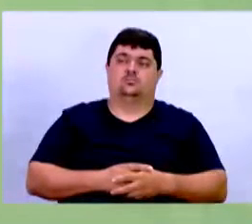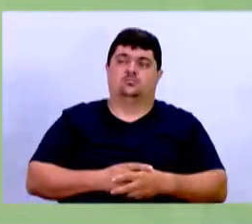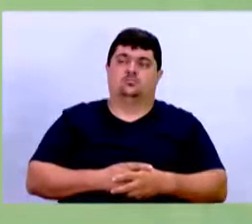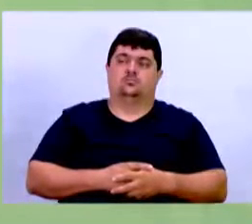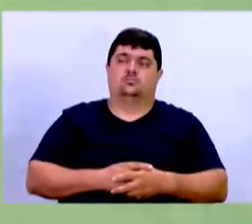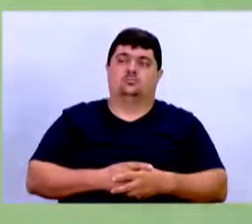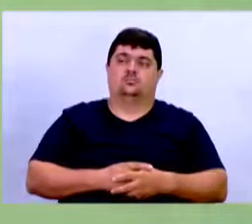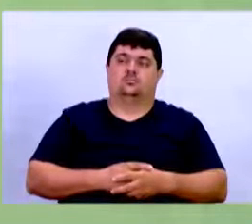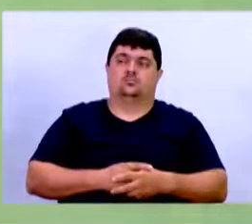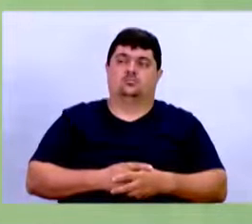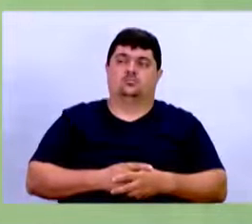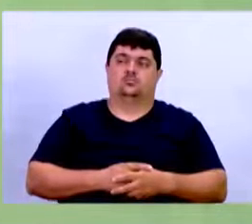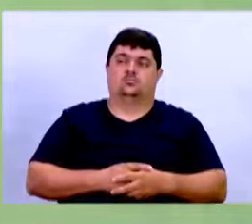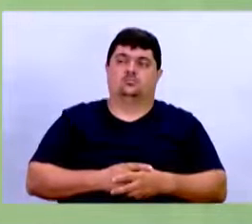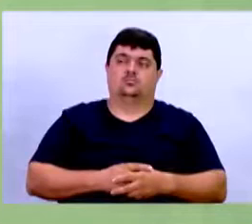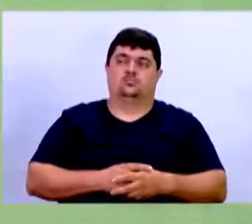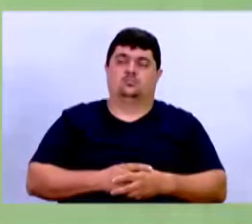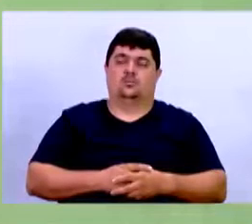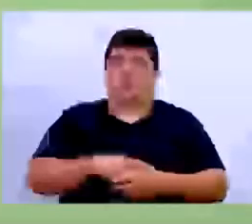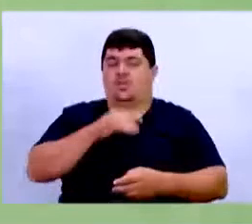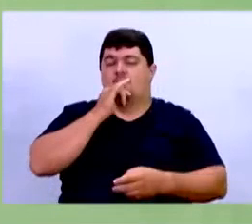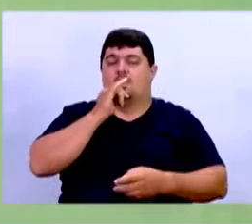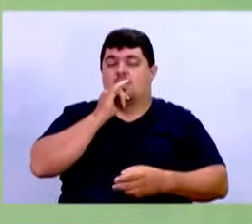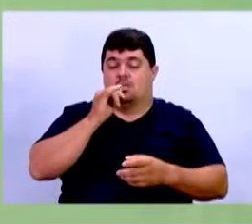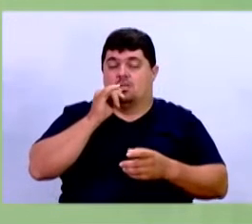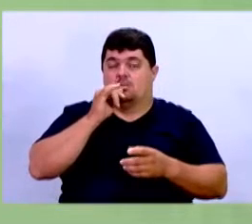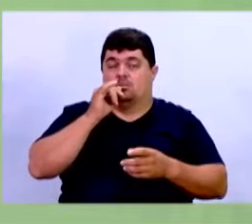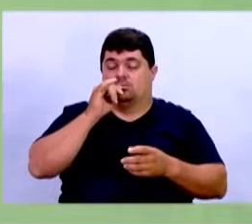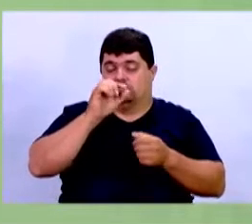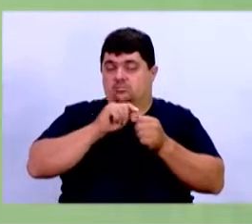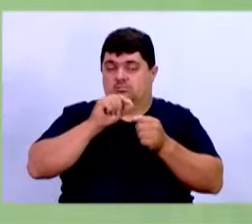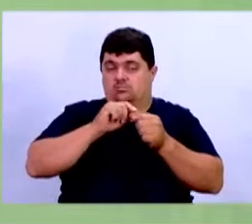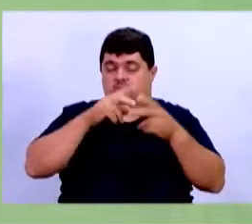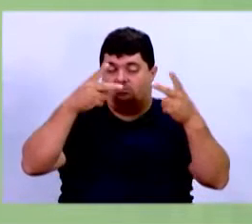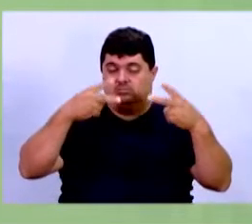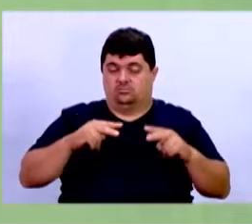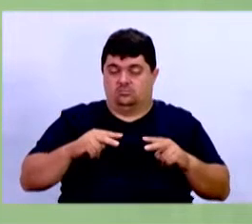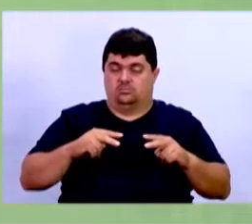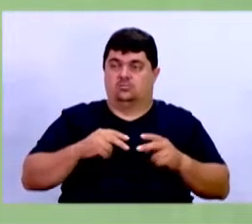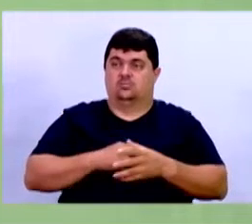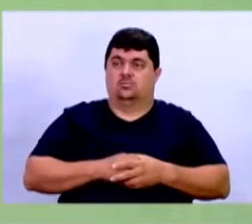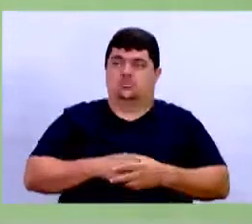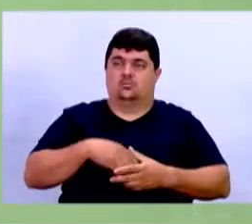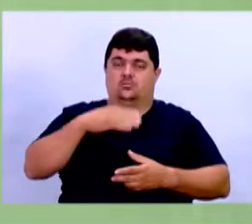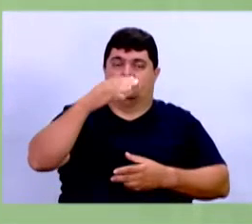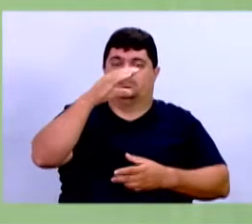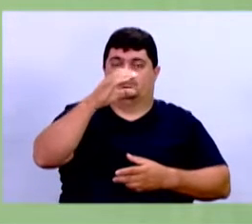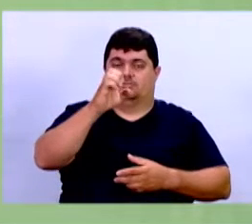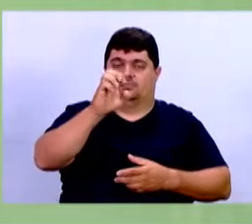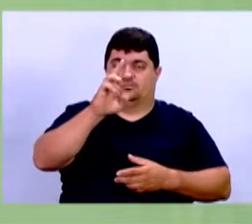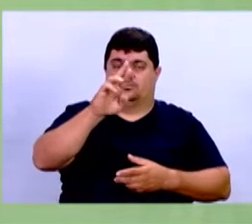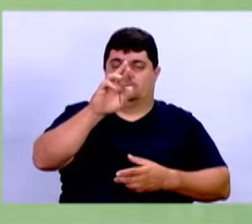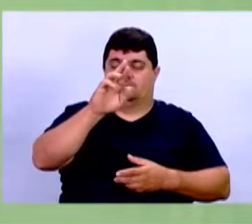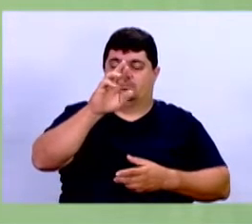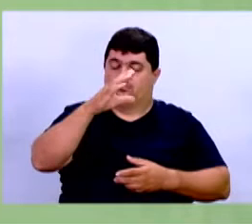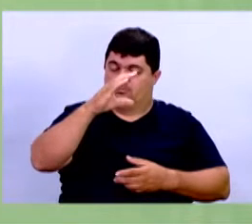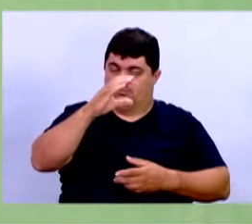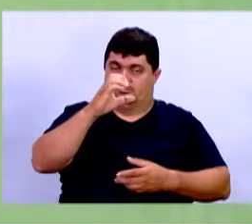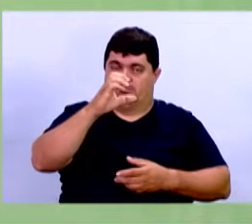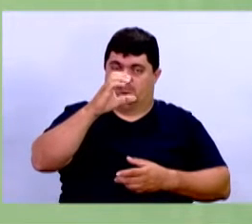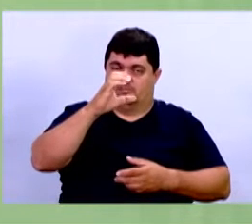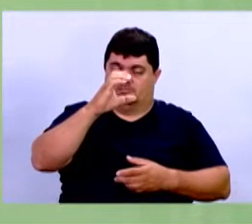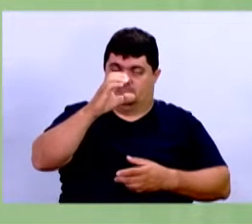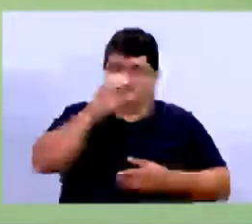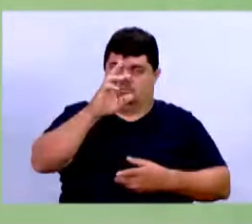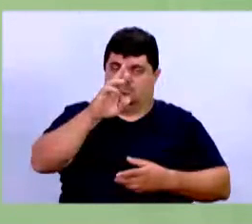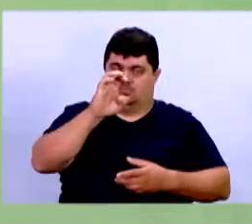para a prática, como é que funciona. Um exemplo de um comando, o início de tudo, é o create, de criar, utilizado para criar